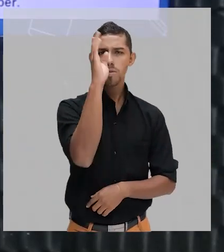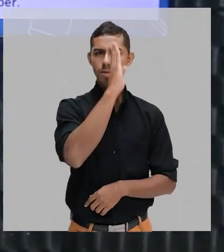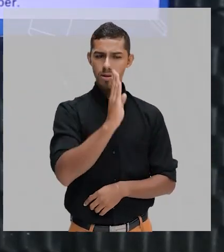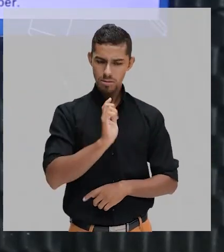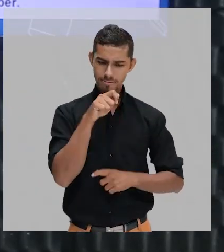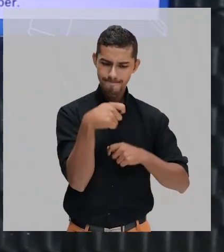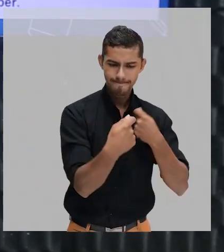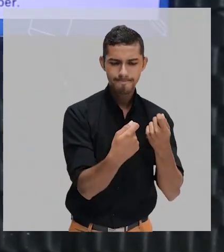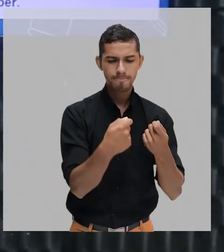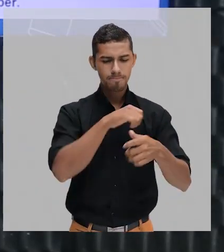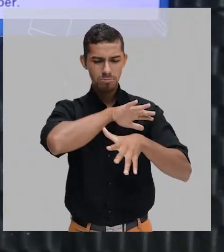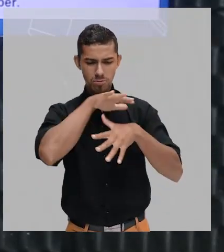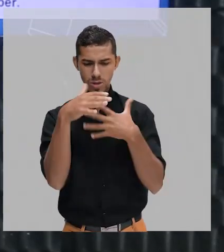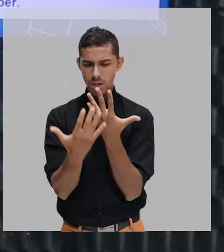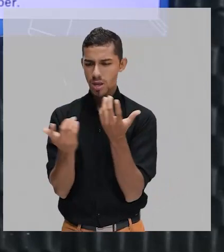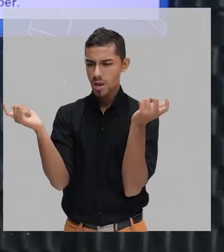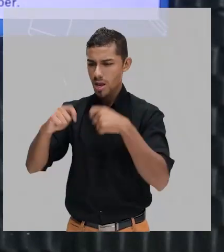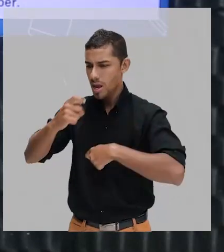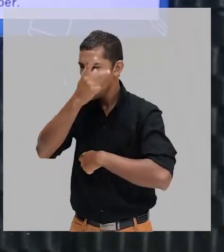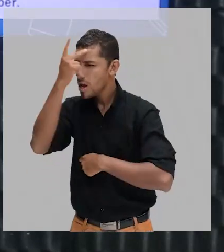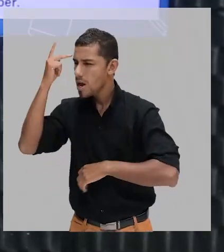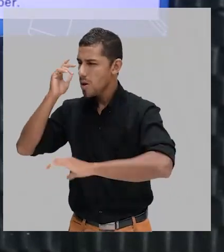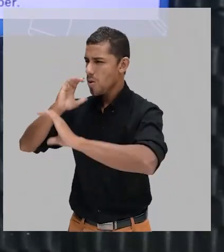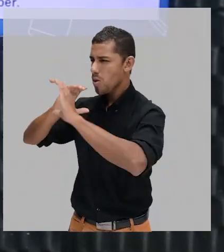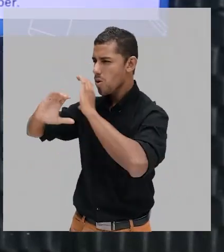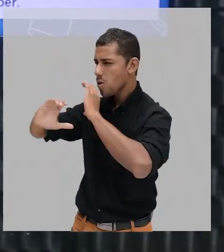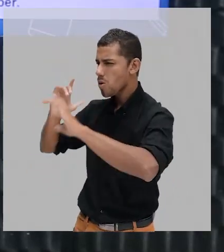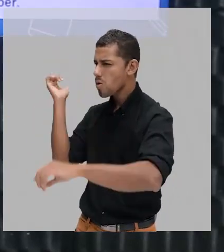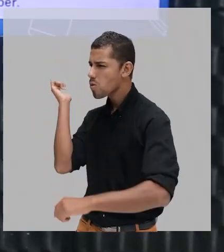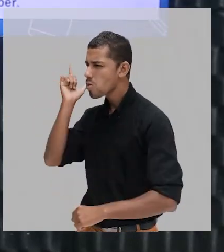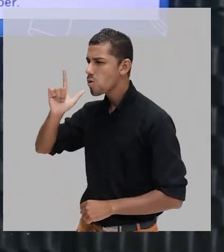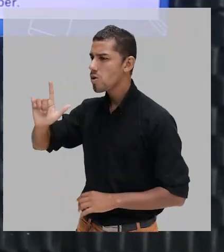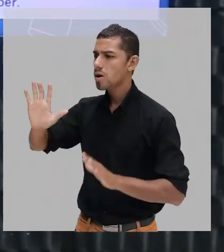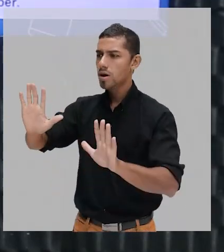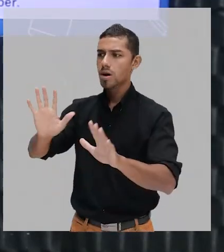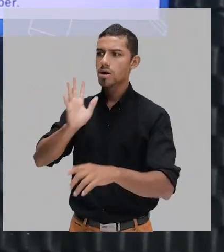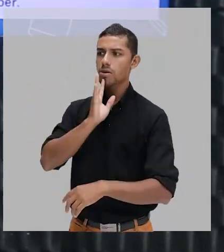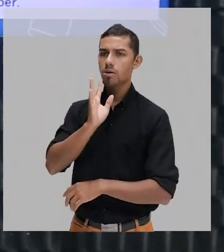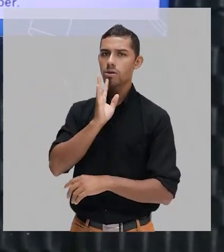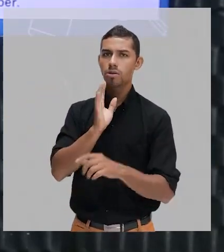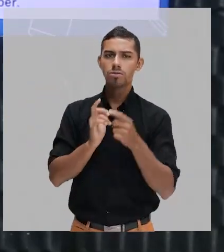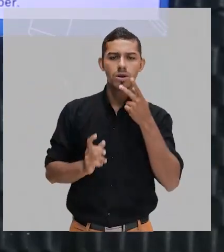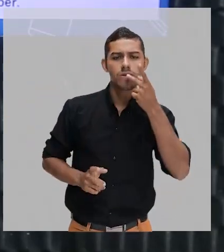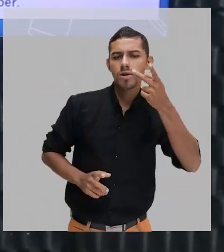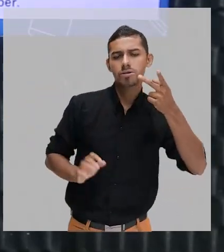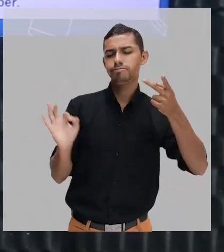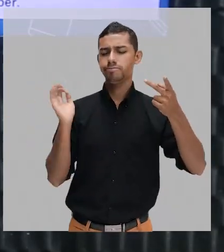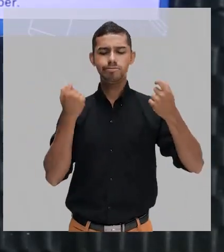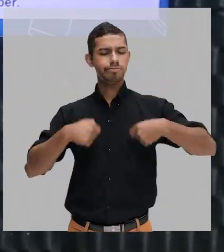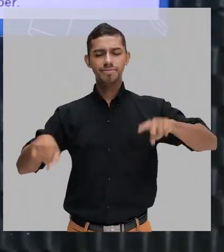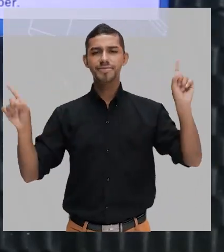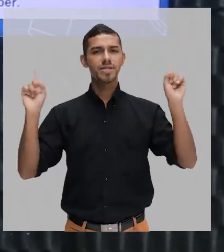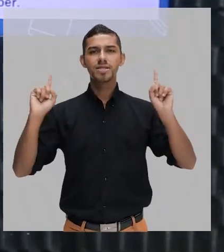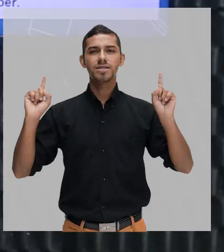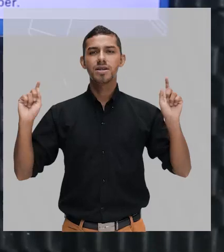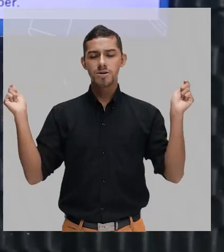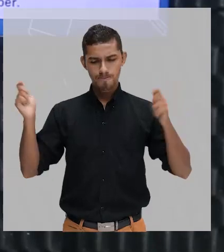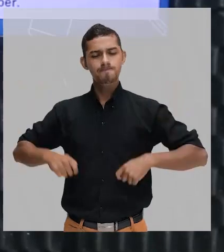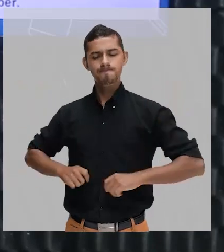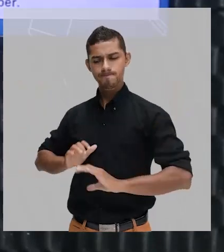fabulosa. Por quê? Porque você permite que as pessoas conheçam sem dizer uma palavra. Experimentem estudar sobre isso. Né?